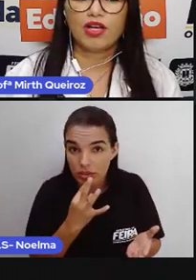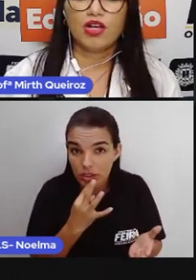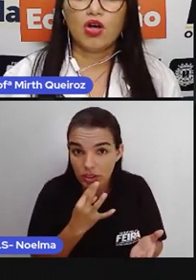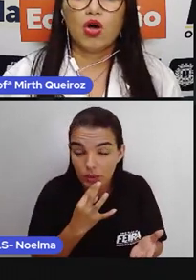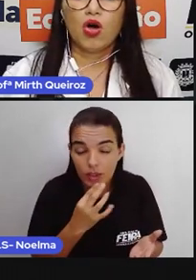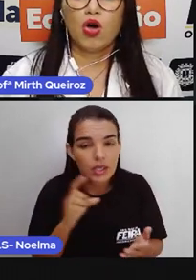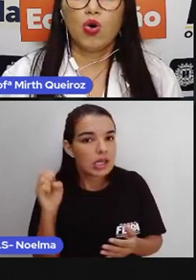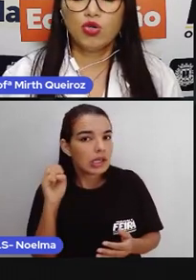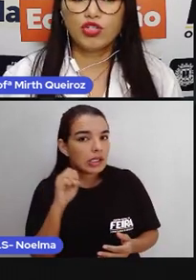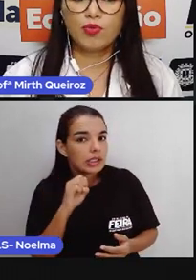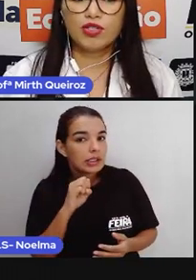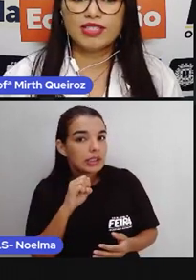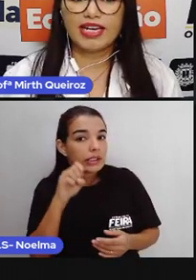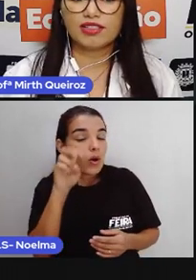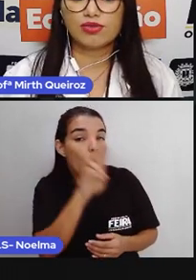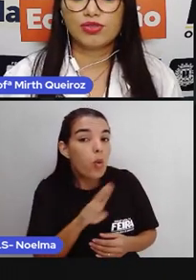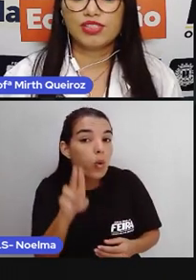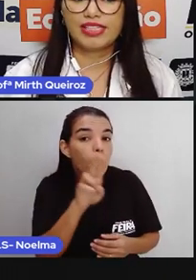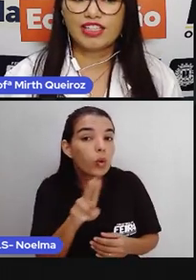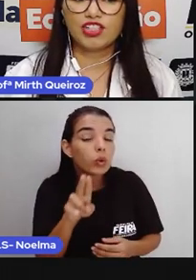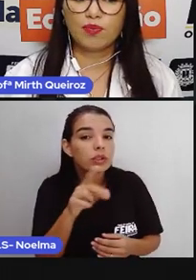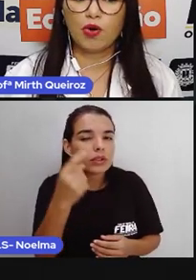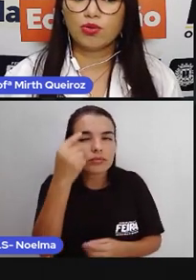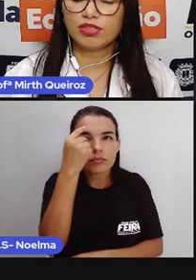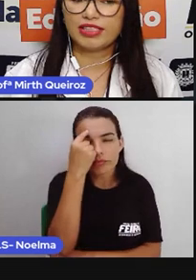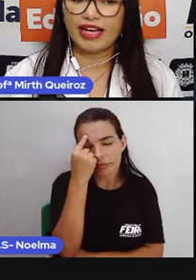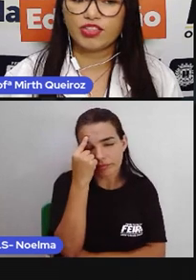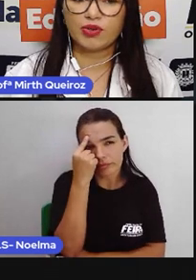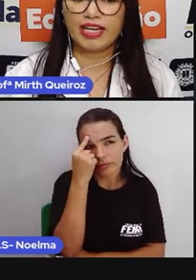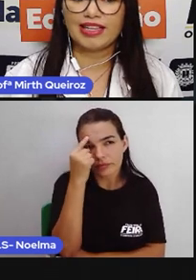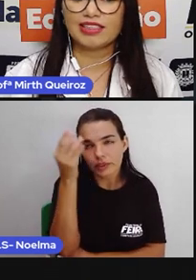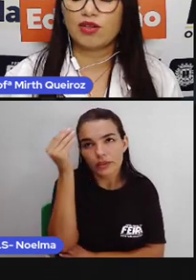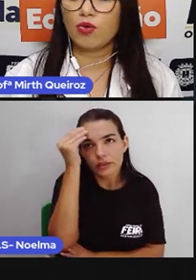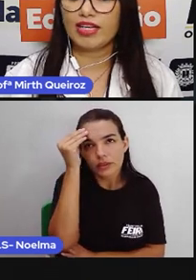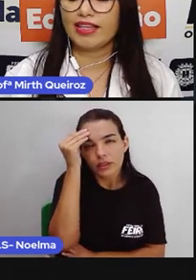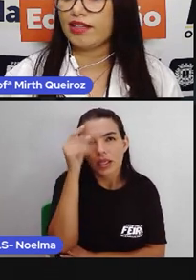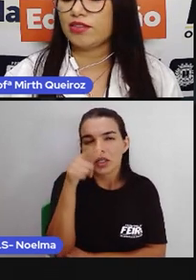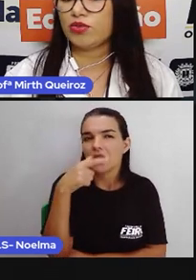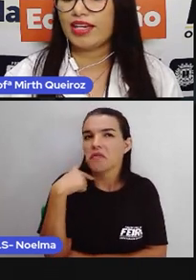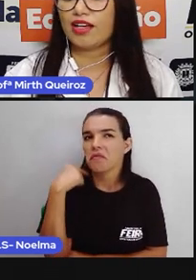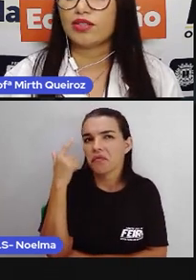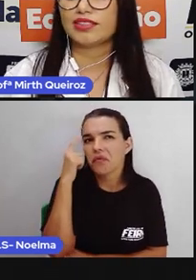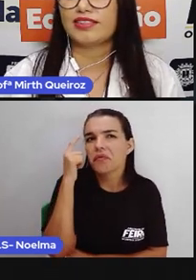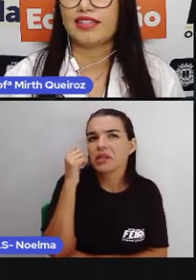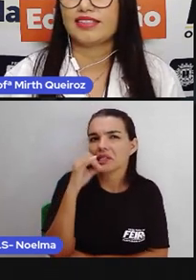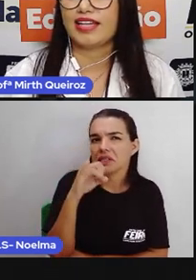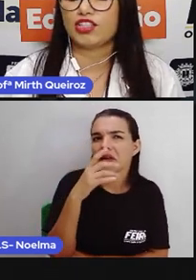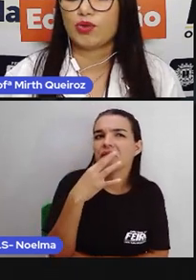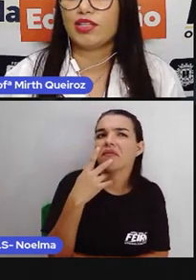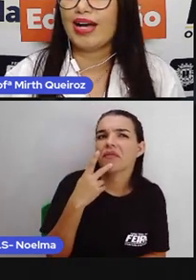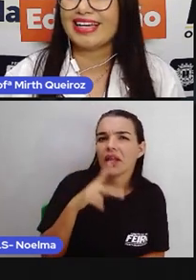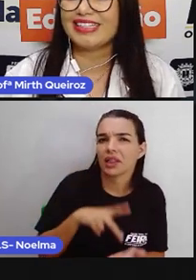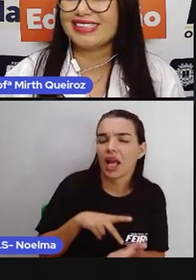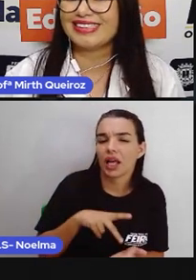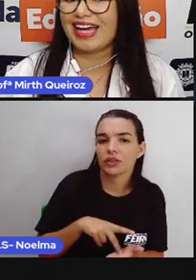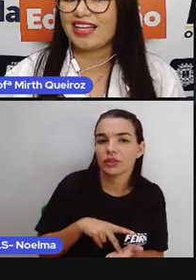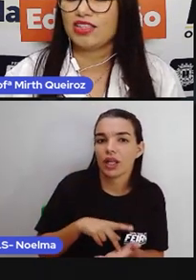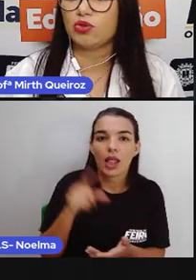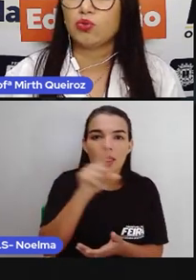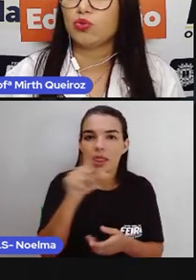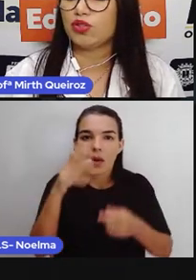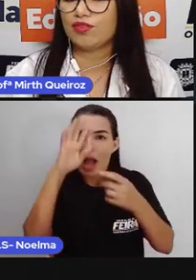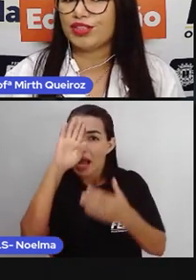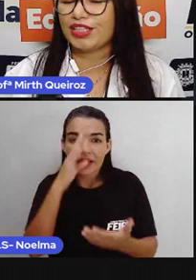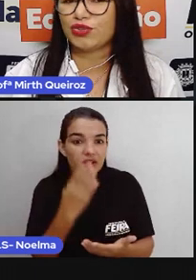tal? Use o bom senso. Seja um pouco cético em relação ao que lê. O que é ser cético? É não acreditar